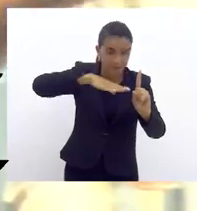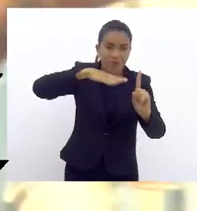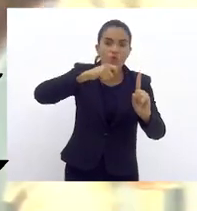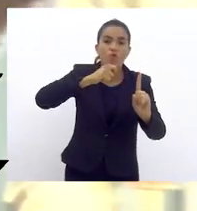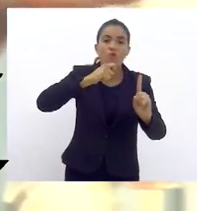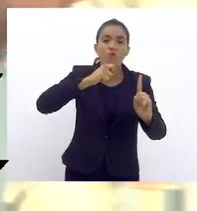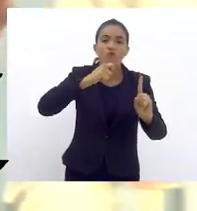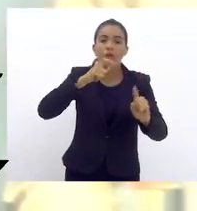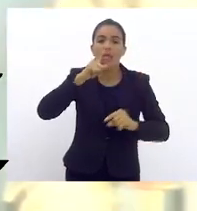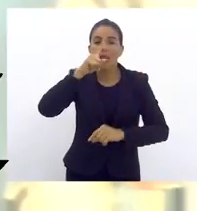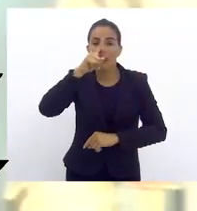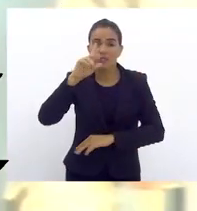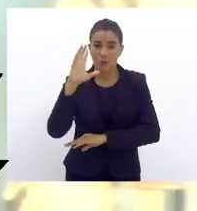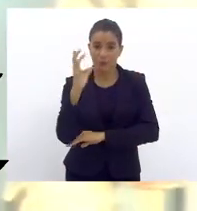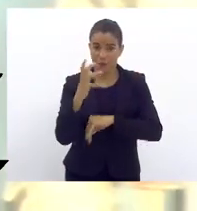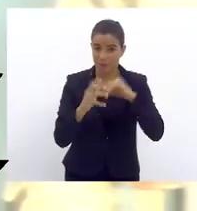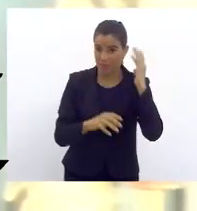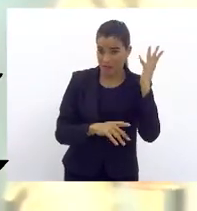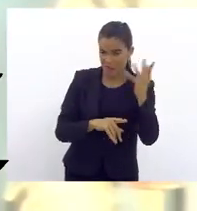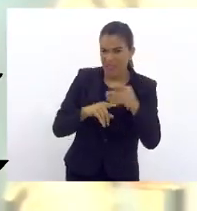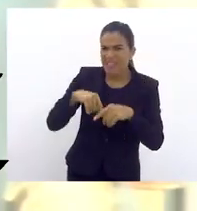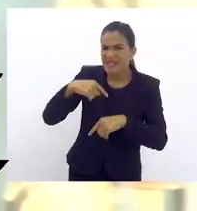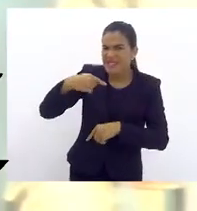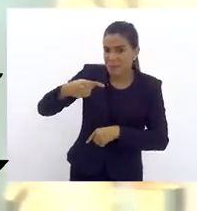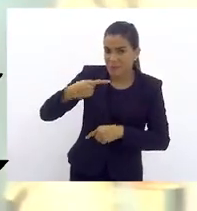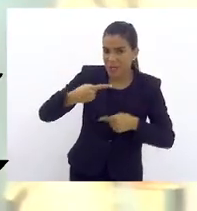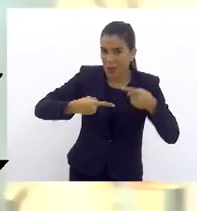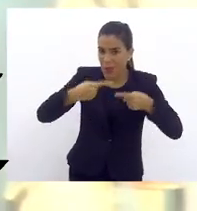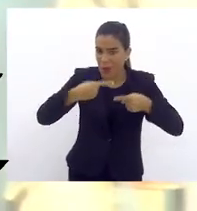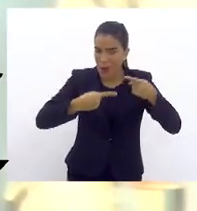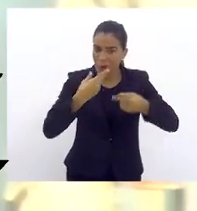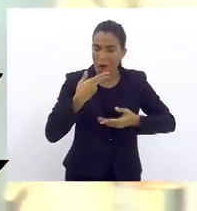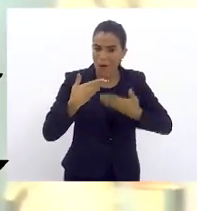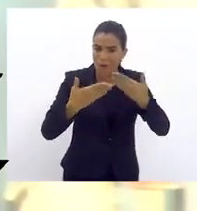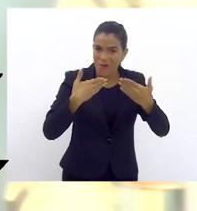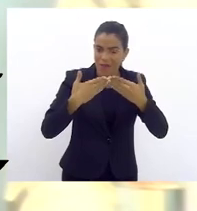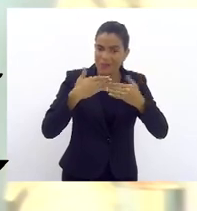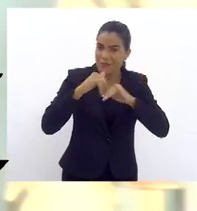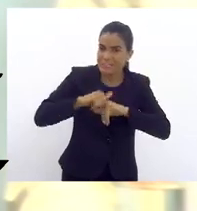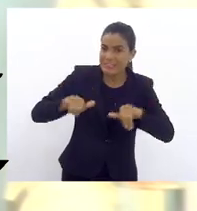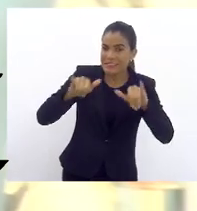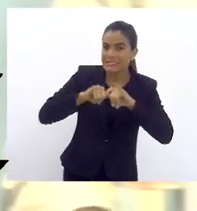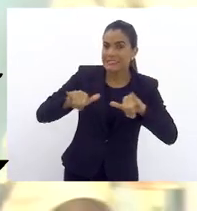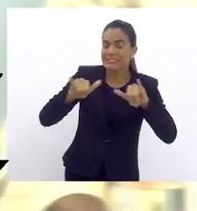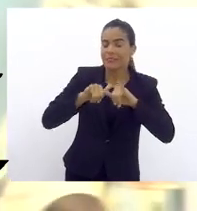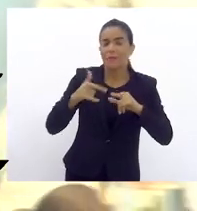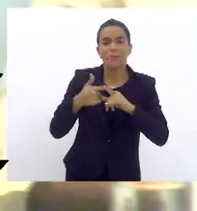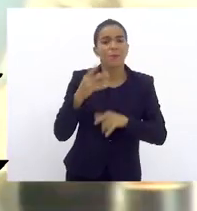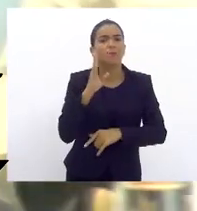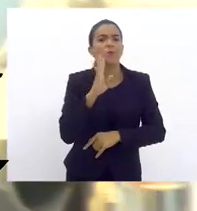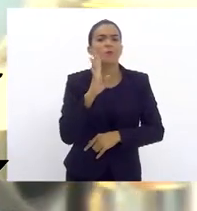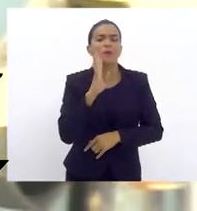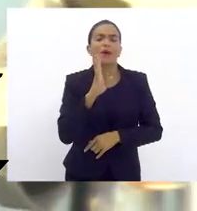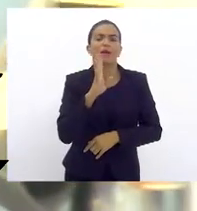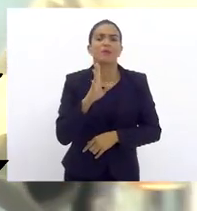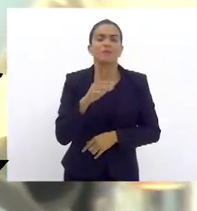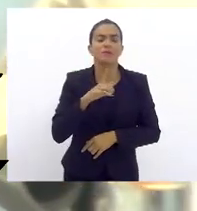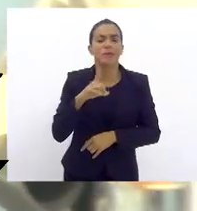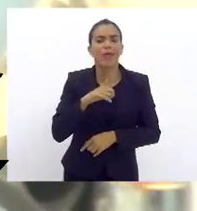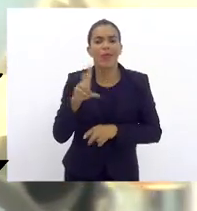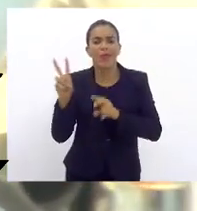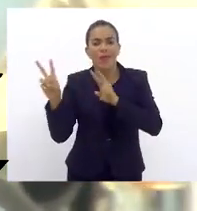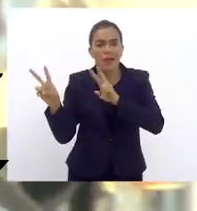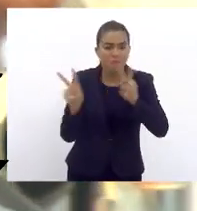em risco o meio ambiente depois a gente vai tratar de dar uma divulgação maior porque é muito bacana isso porque junta a questão